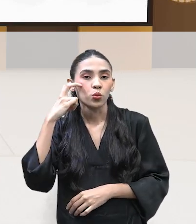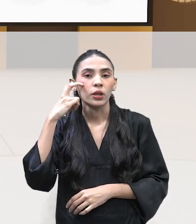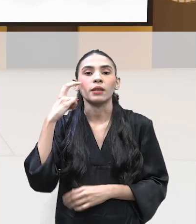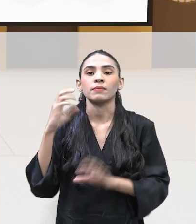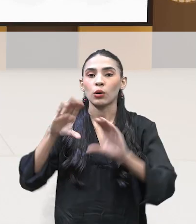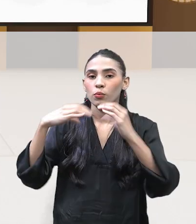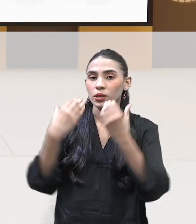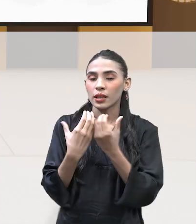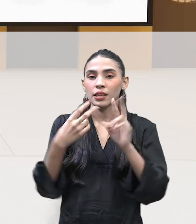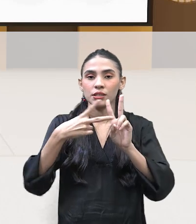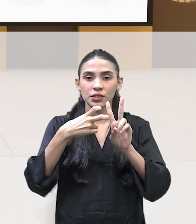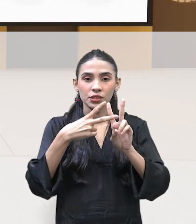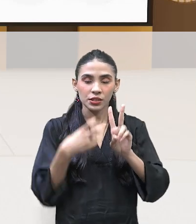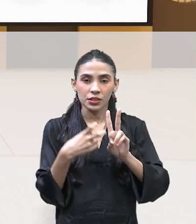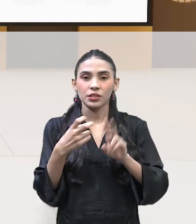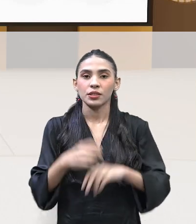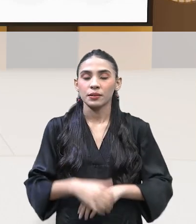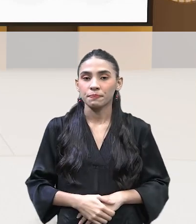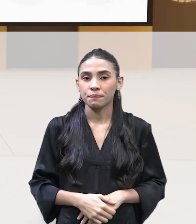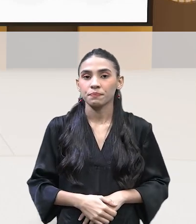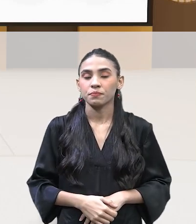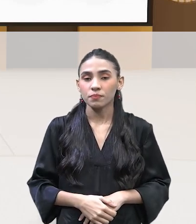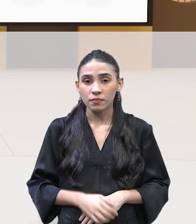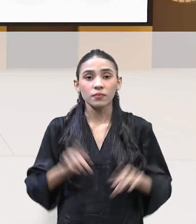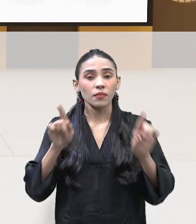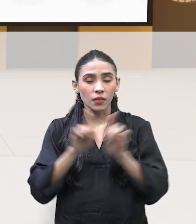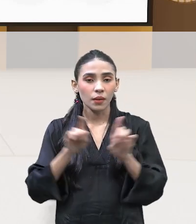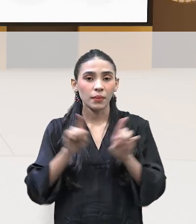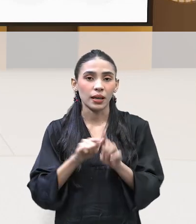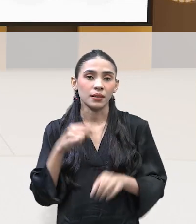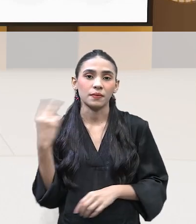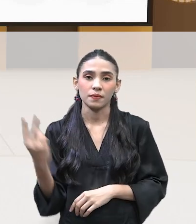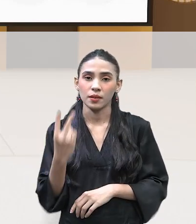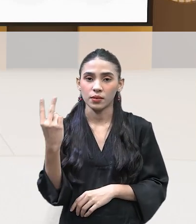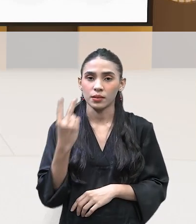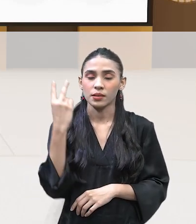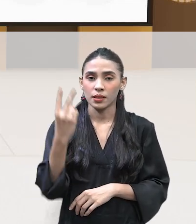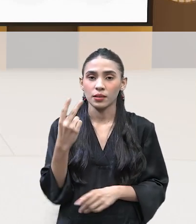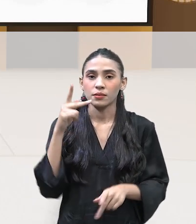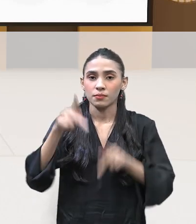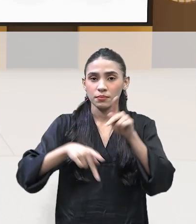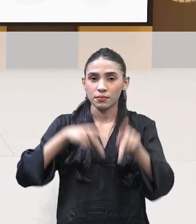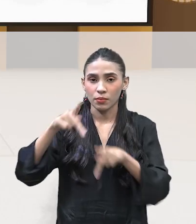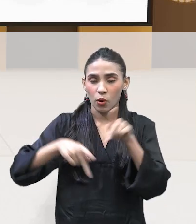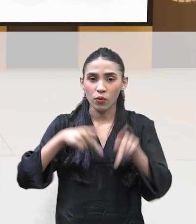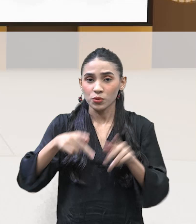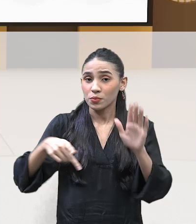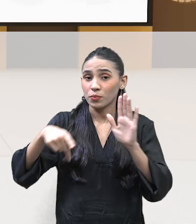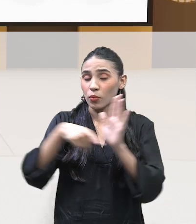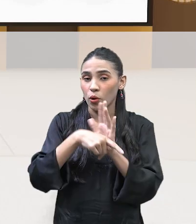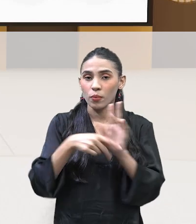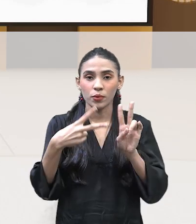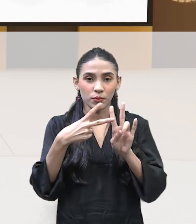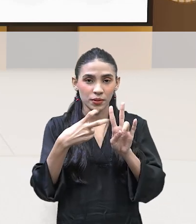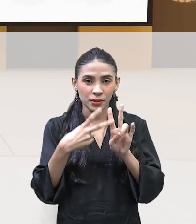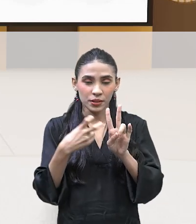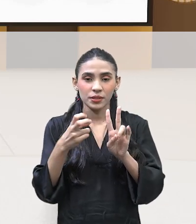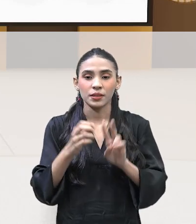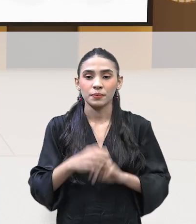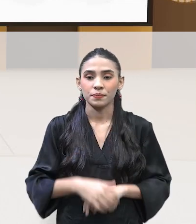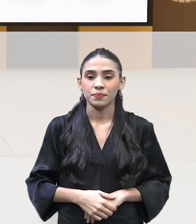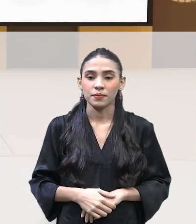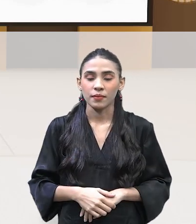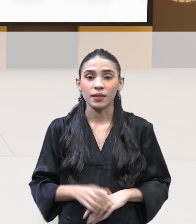nosso país, a cultura da nossa região, valorizando, né, os povos originários,